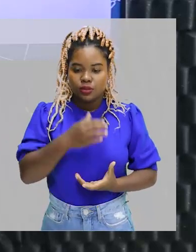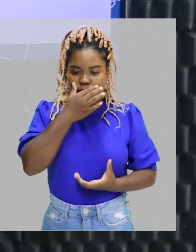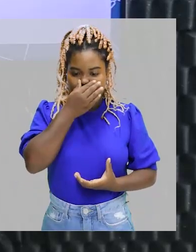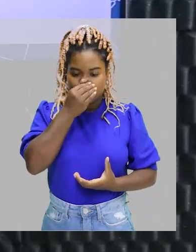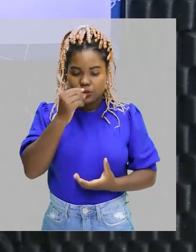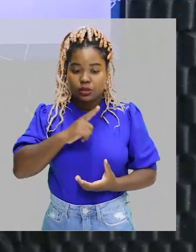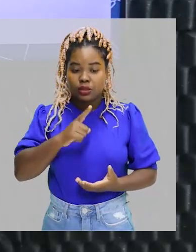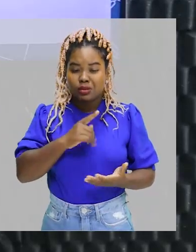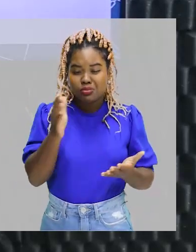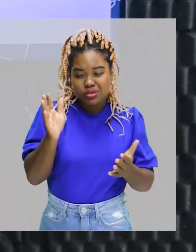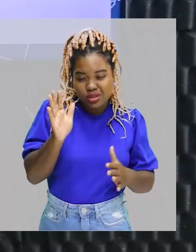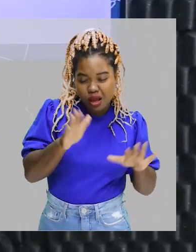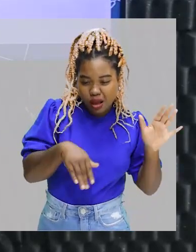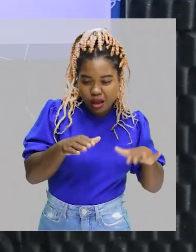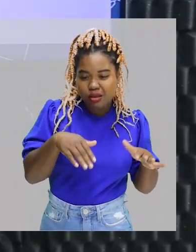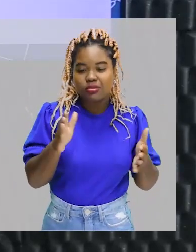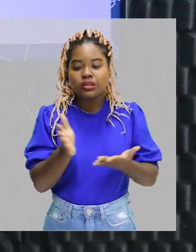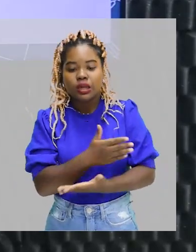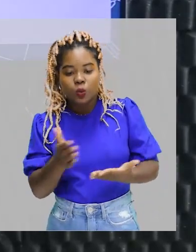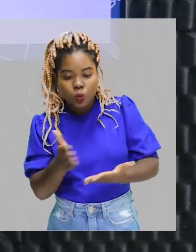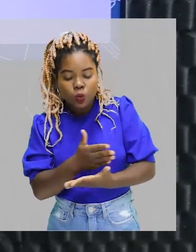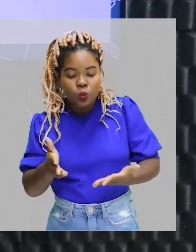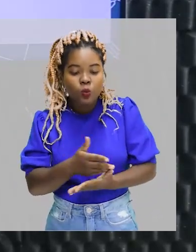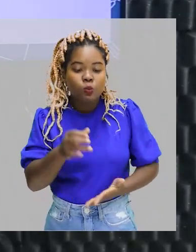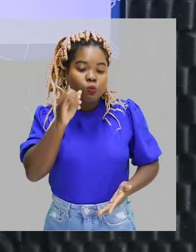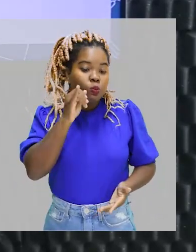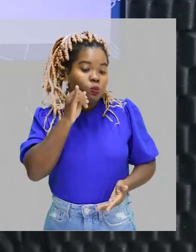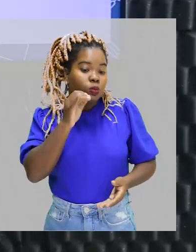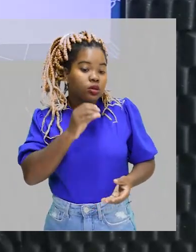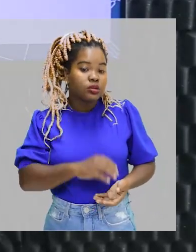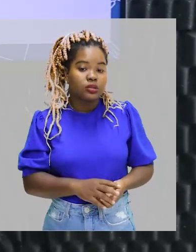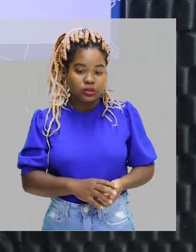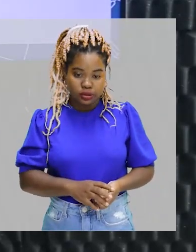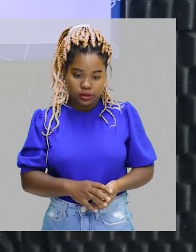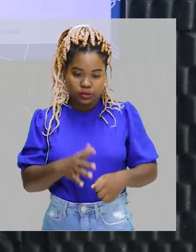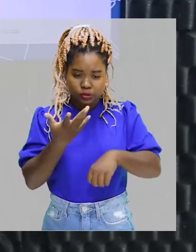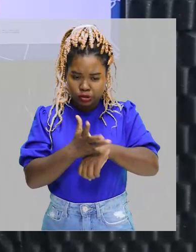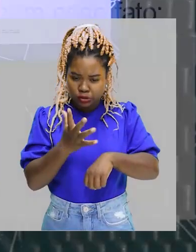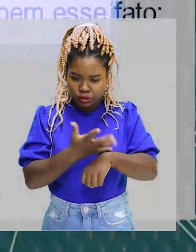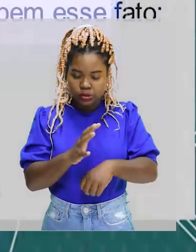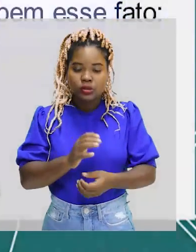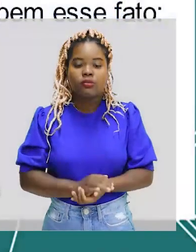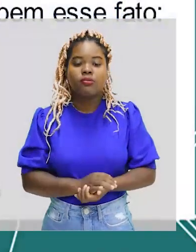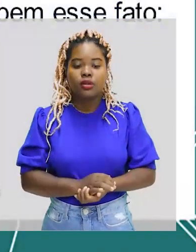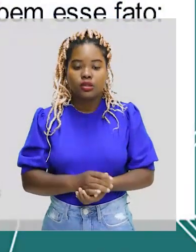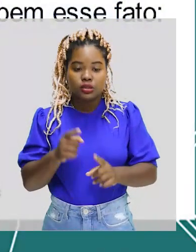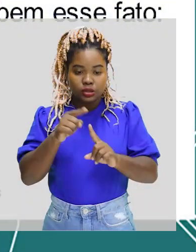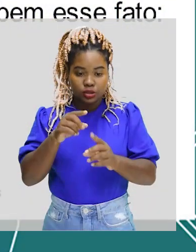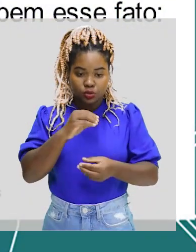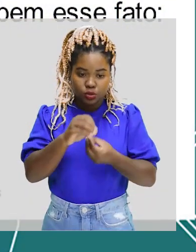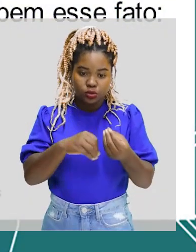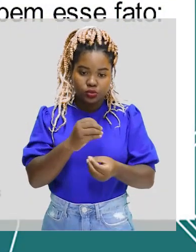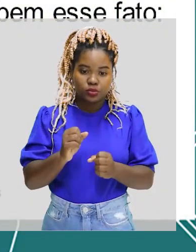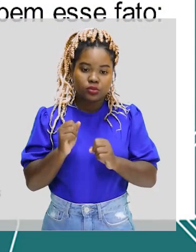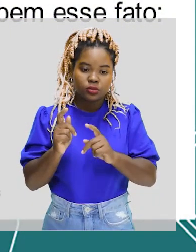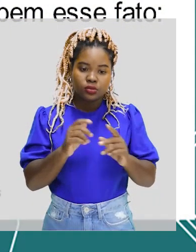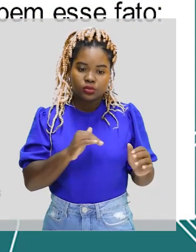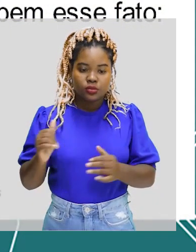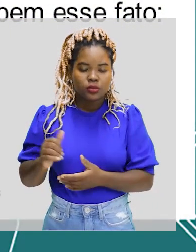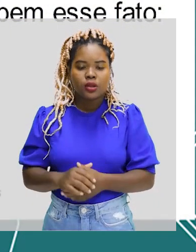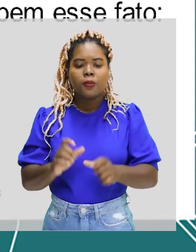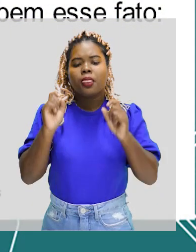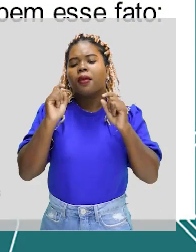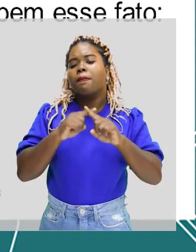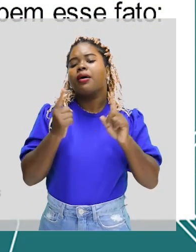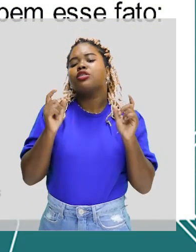temos alguns exemplos de aplicações da diluição no nosso dia a dia. Então, o que